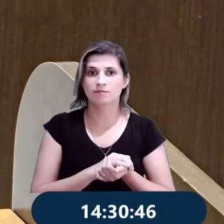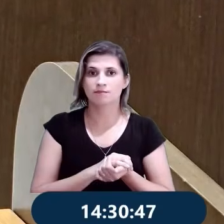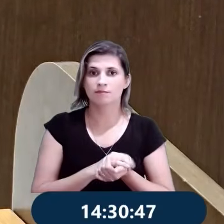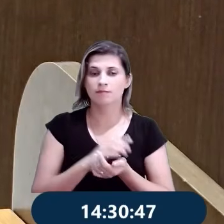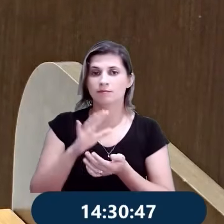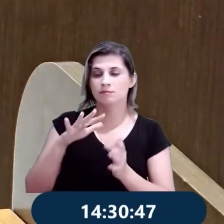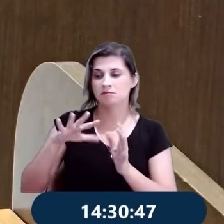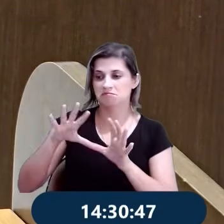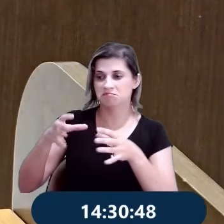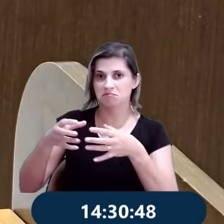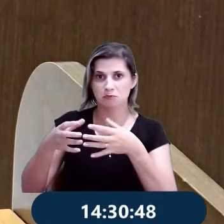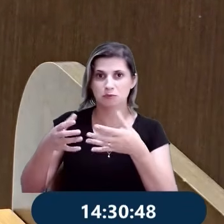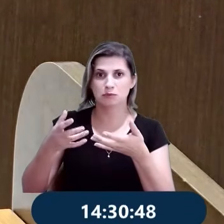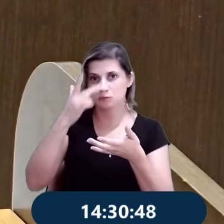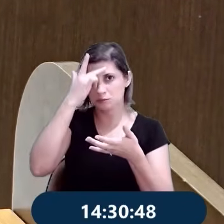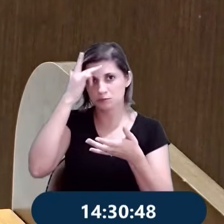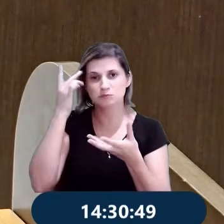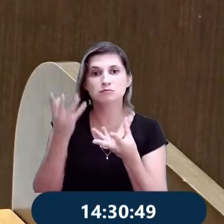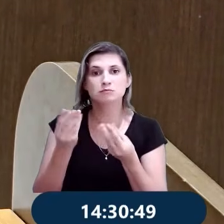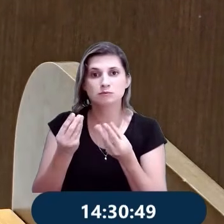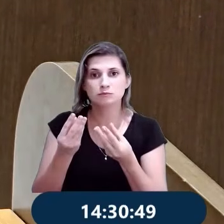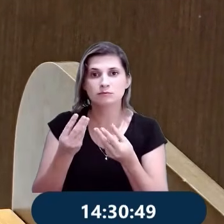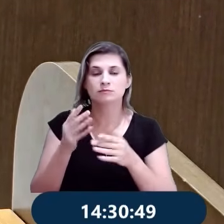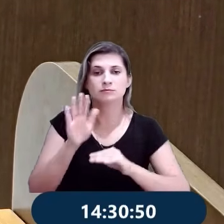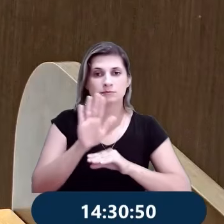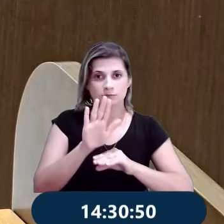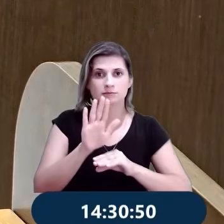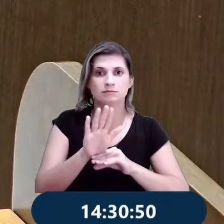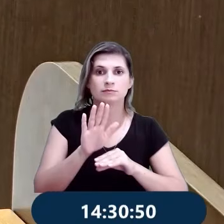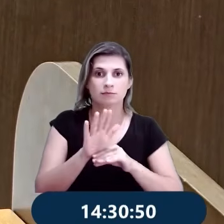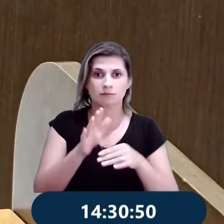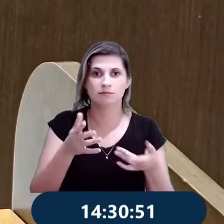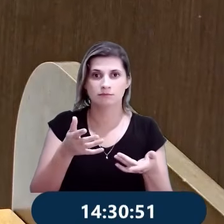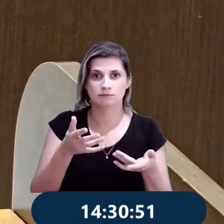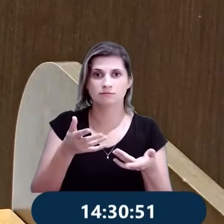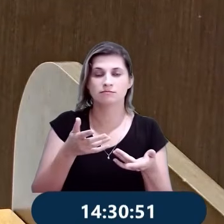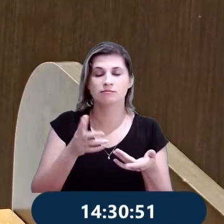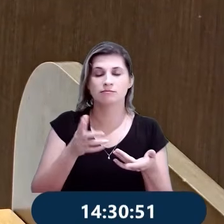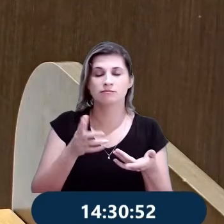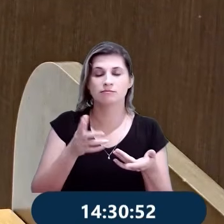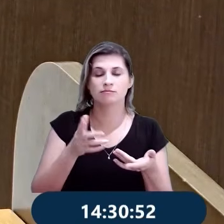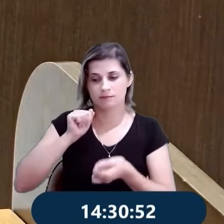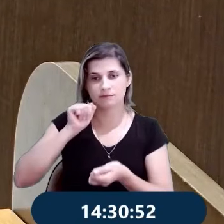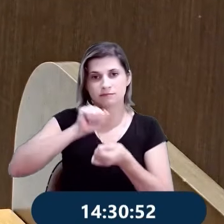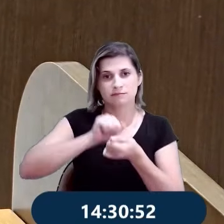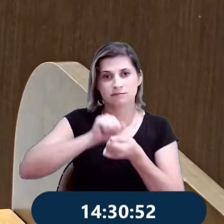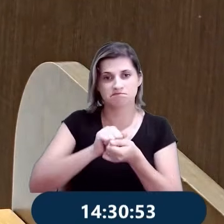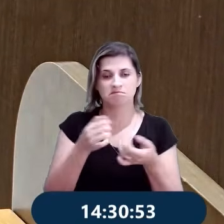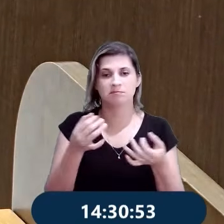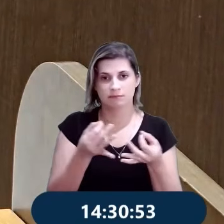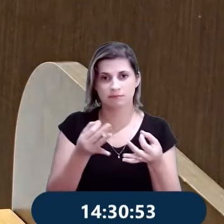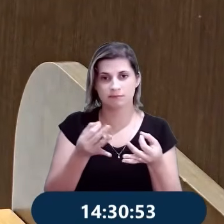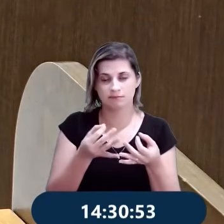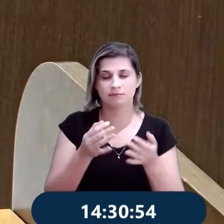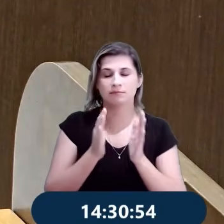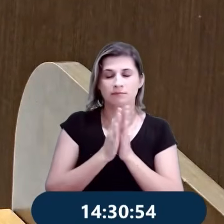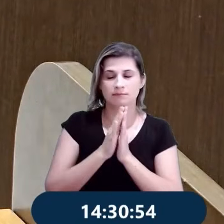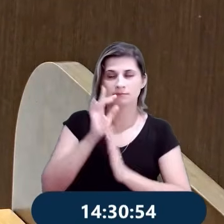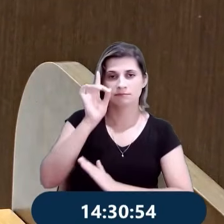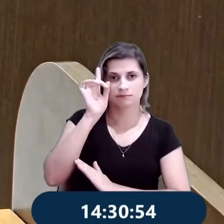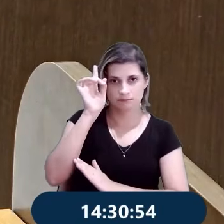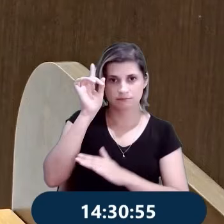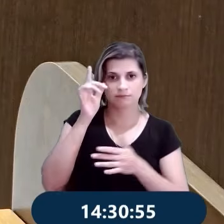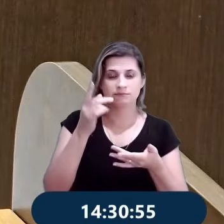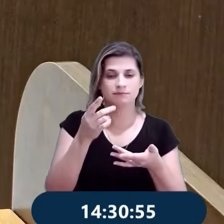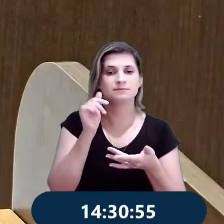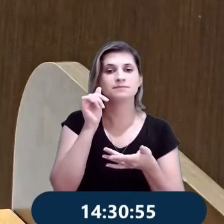pessoas nessa ocorrência, e foi um trabalho conjunto perfeito. E graças a Deus a vítima foi